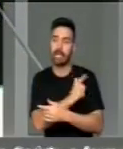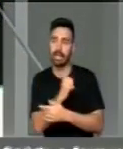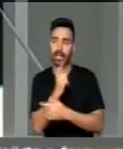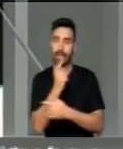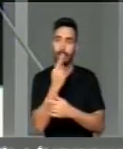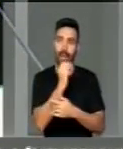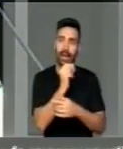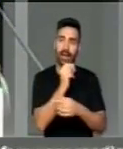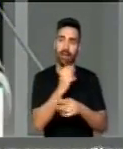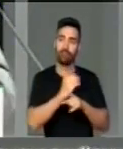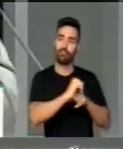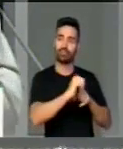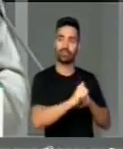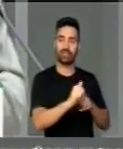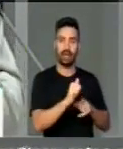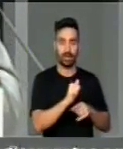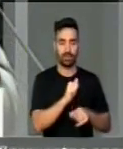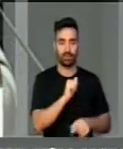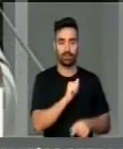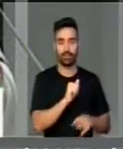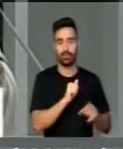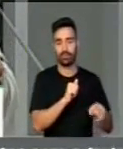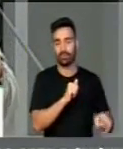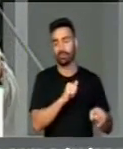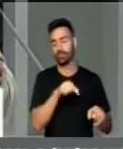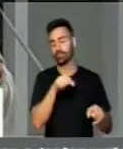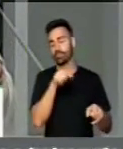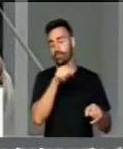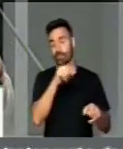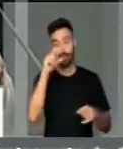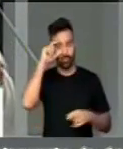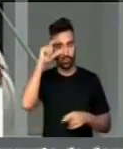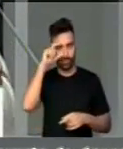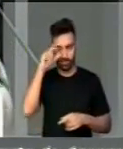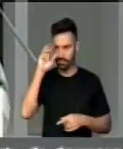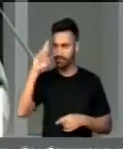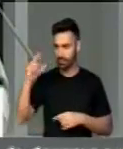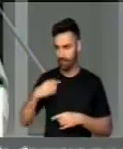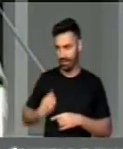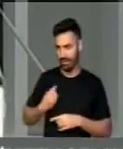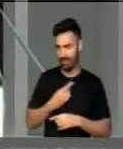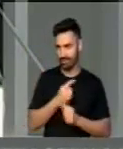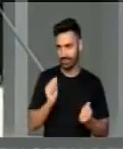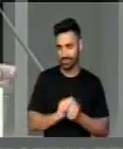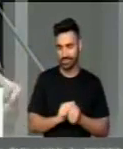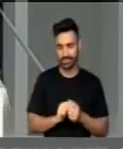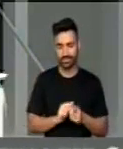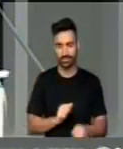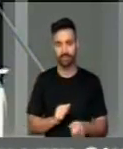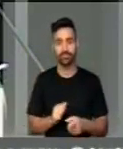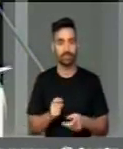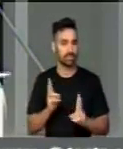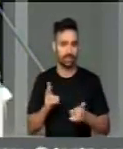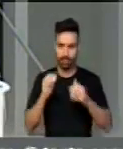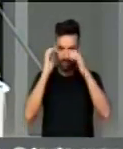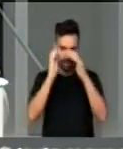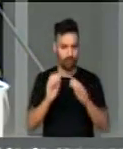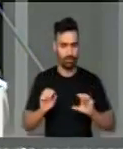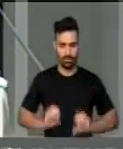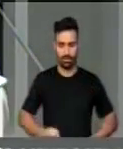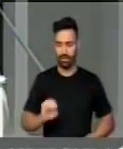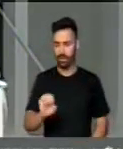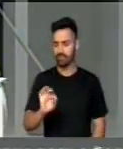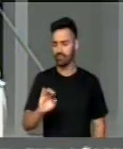Excelência nos honrou lá com sua presença, sempre ativa, sempre crítica, sempre voltada para a ética e a cidadania, e